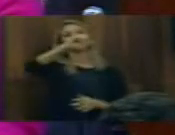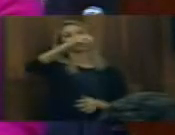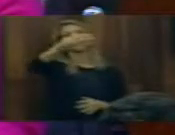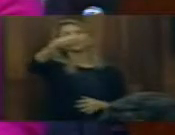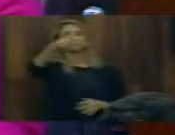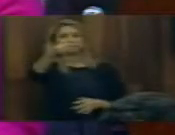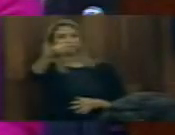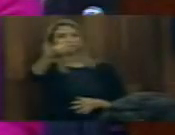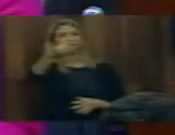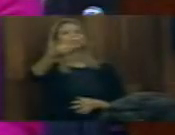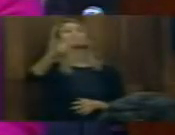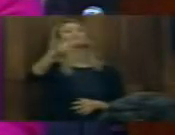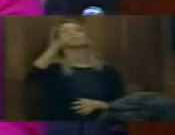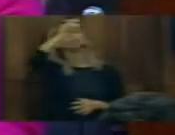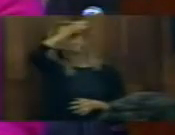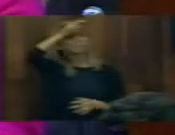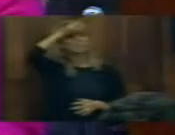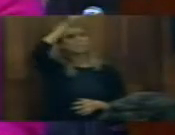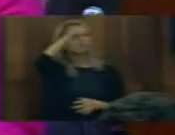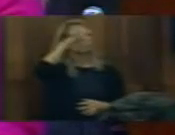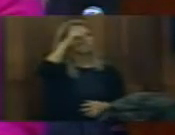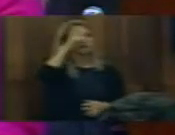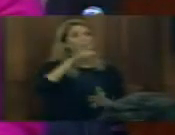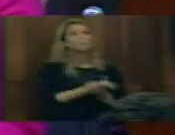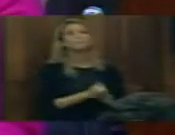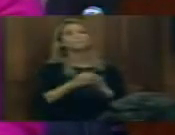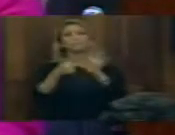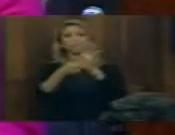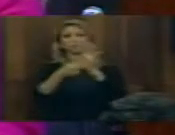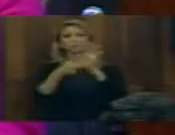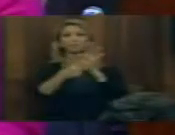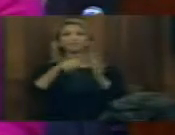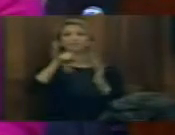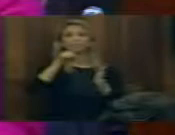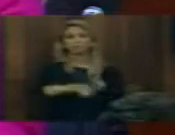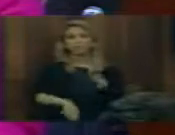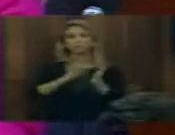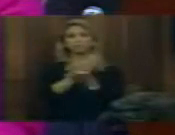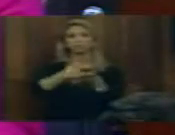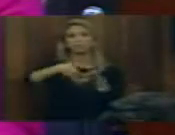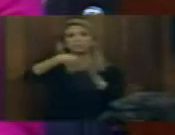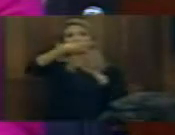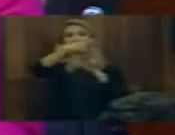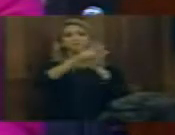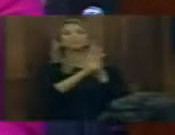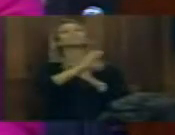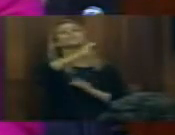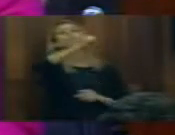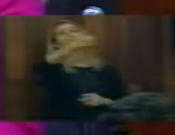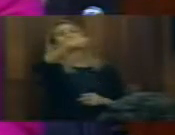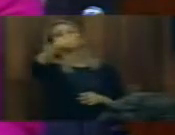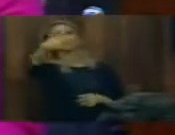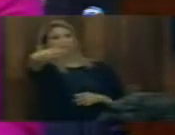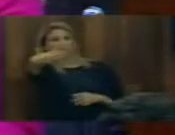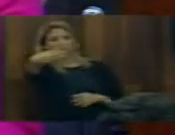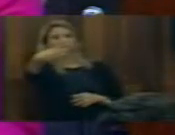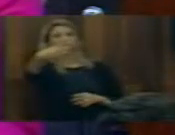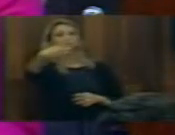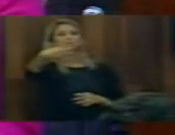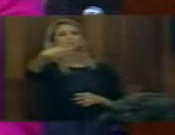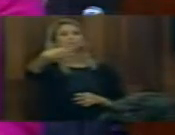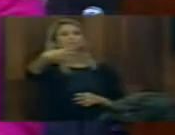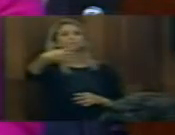0036-2019, Adriano Guilherme de Teves Moreno, dispõe sobre veto total ao projeto de lei 0113-2018, de autoria do vereador